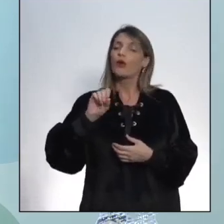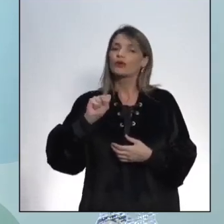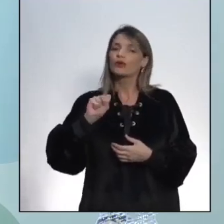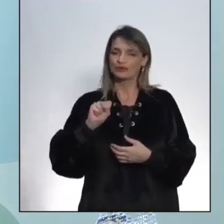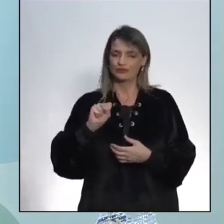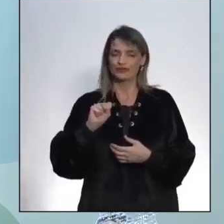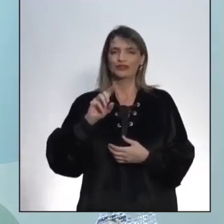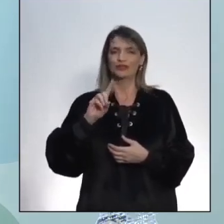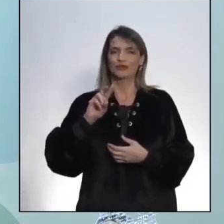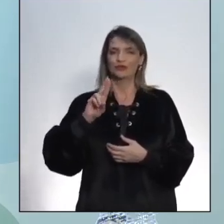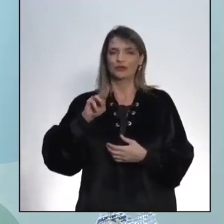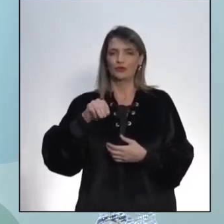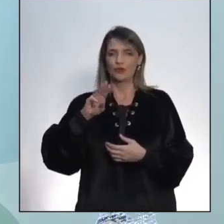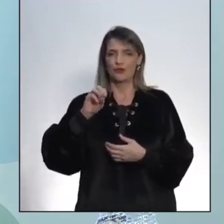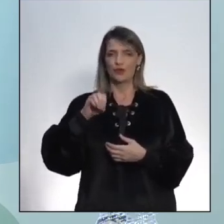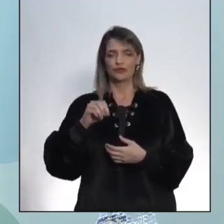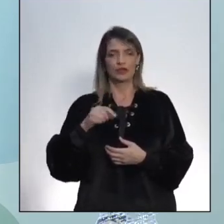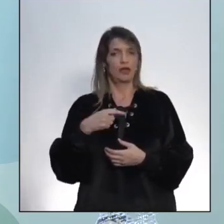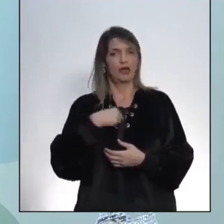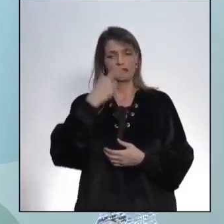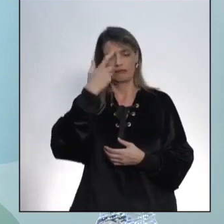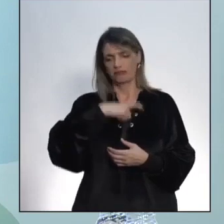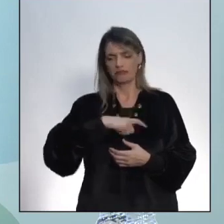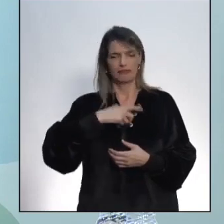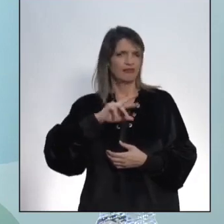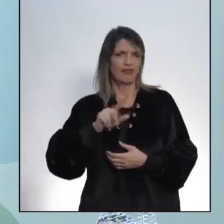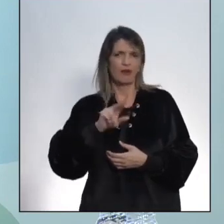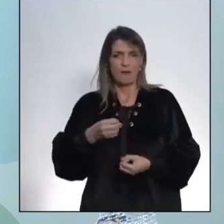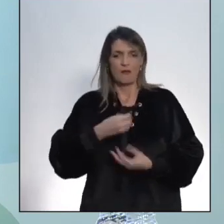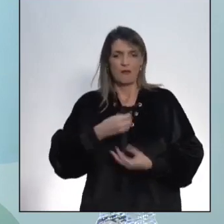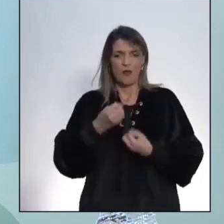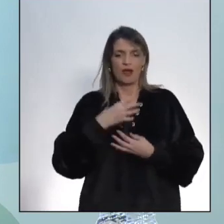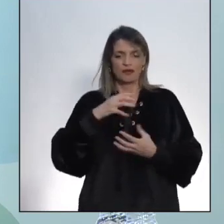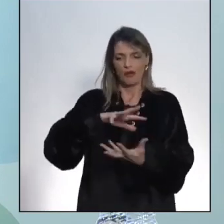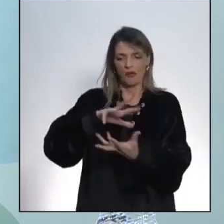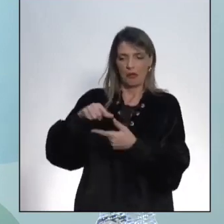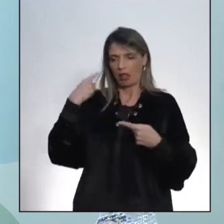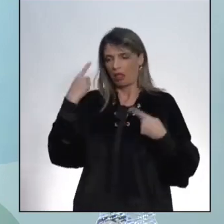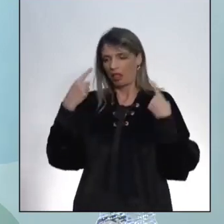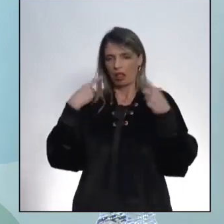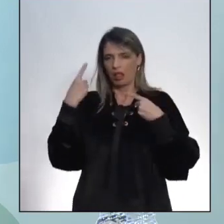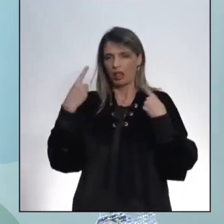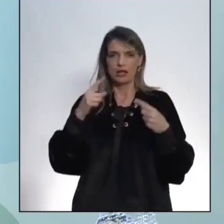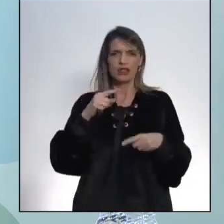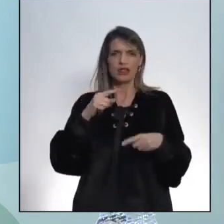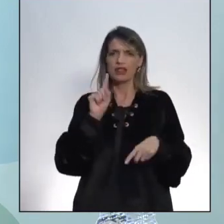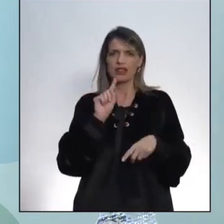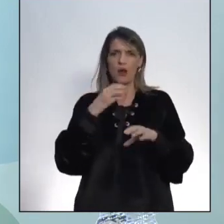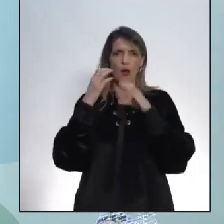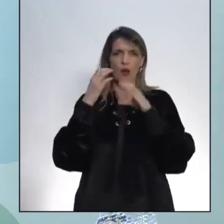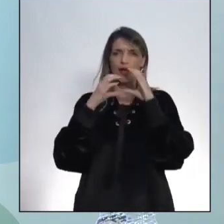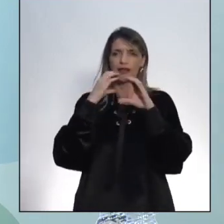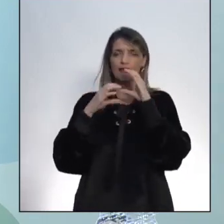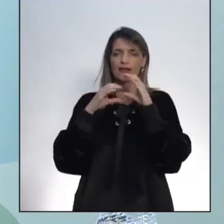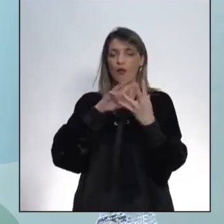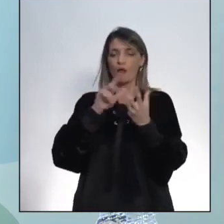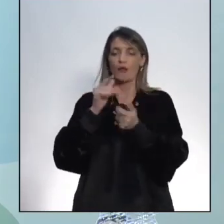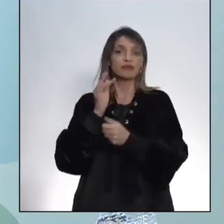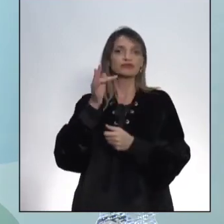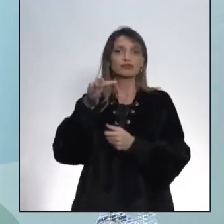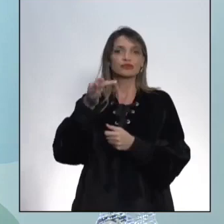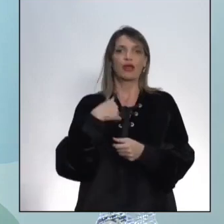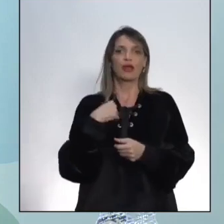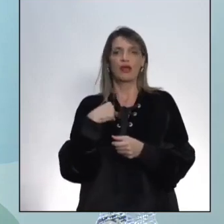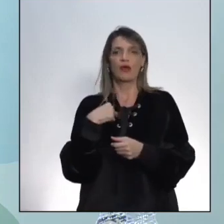assim: não serei o poeta de um mundo caduco, também não cantarei um mundo futuro. Estou preso à